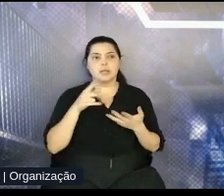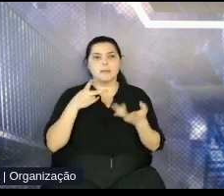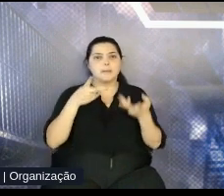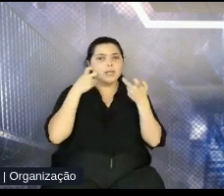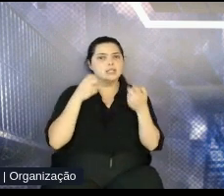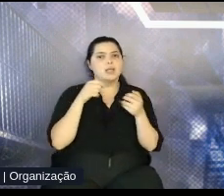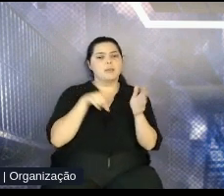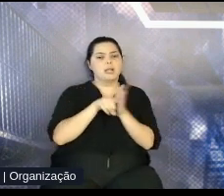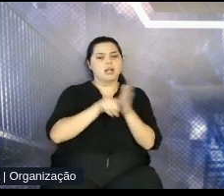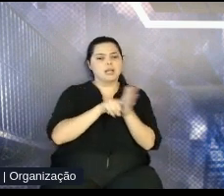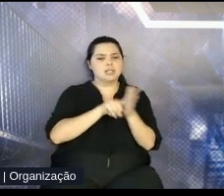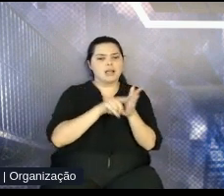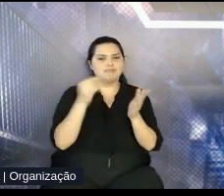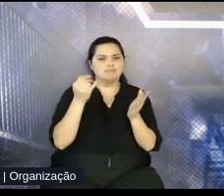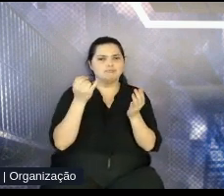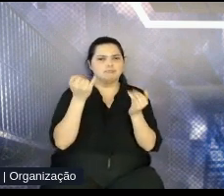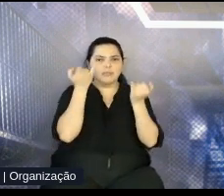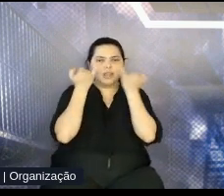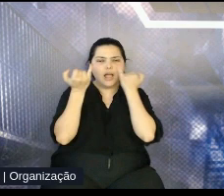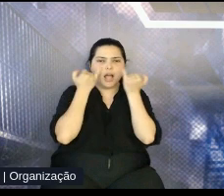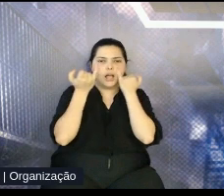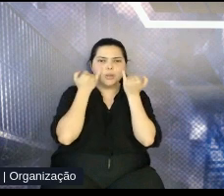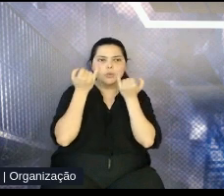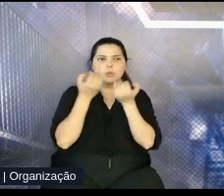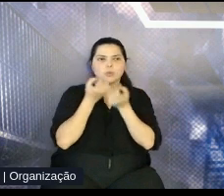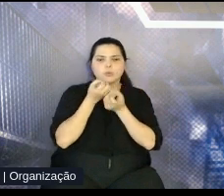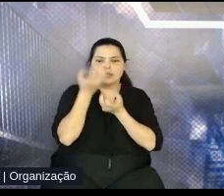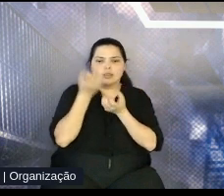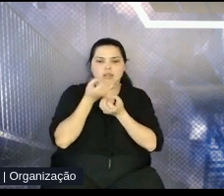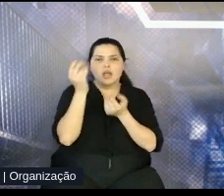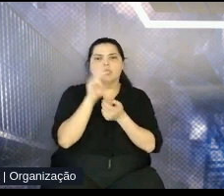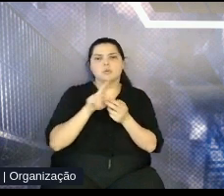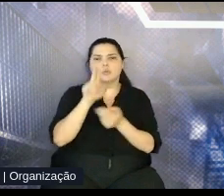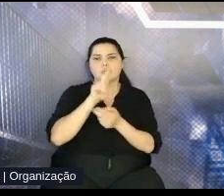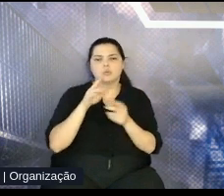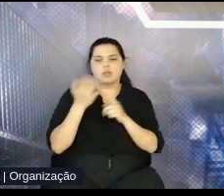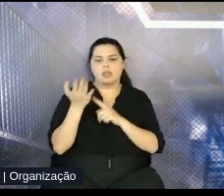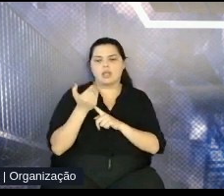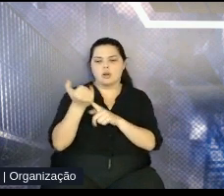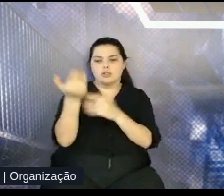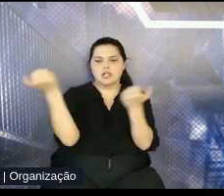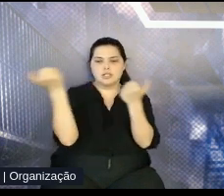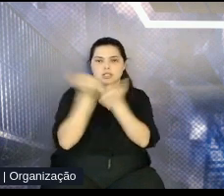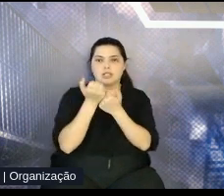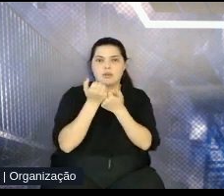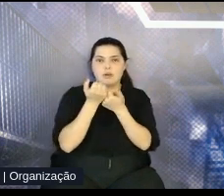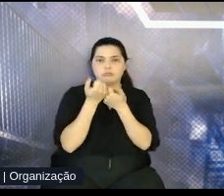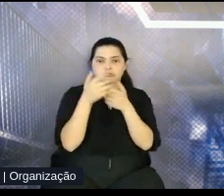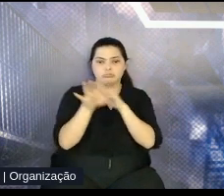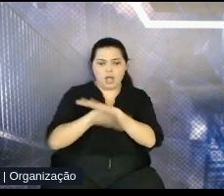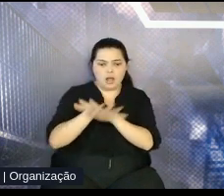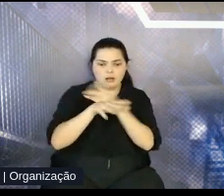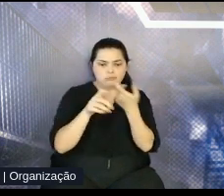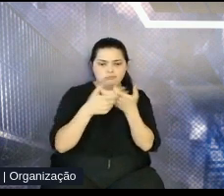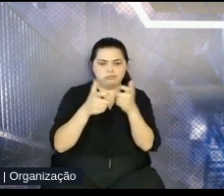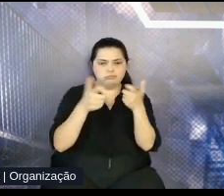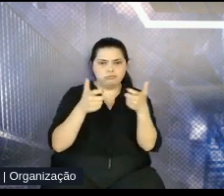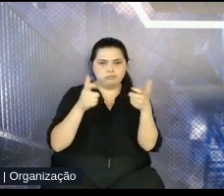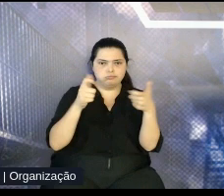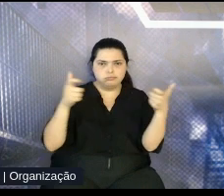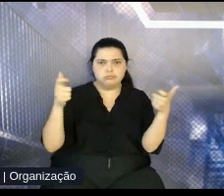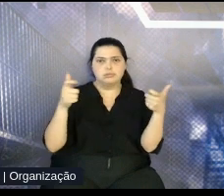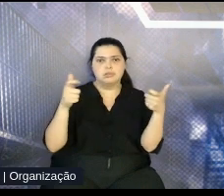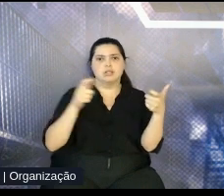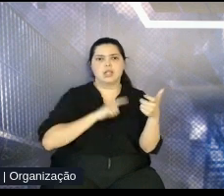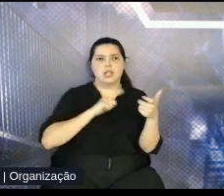um pouquinho desses dados, né, de uso da tecnologia assistiva, a gente vê que esse é um mercado crescente. Então, o mercado de dispositivos